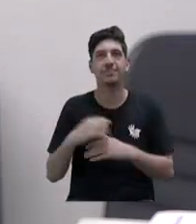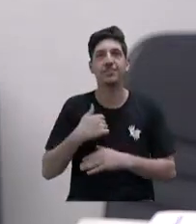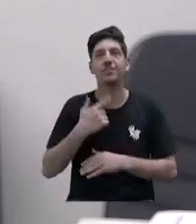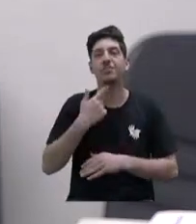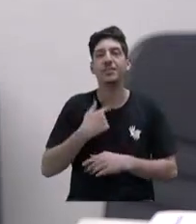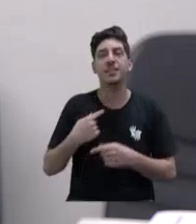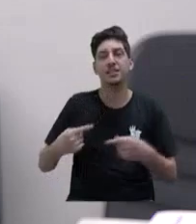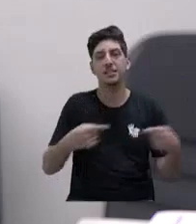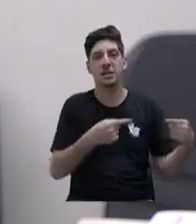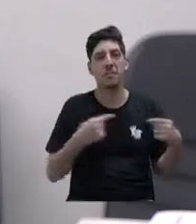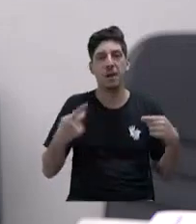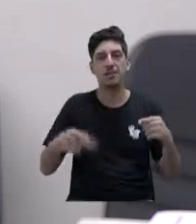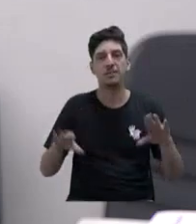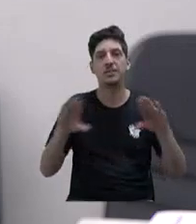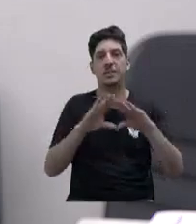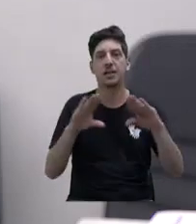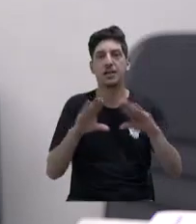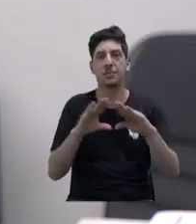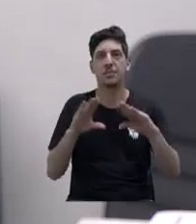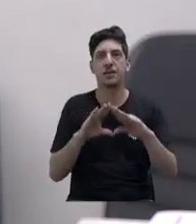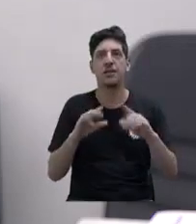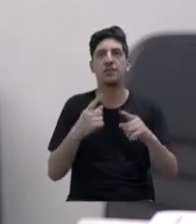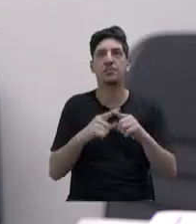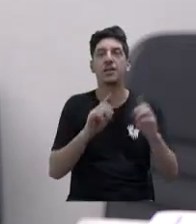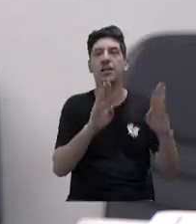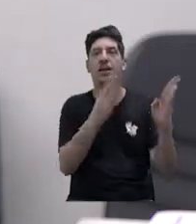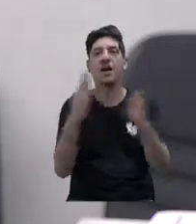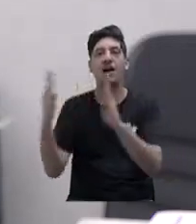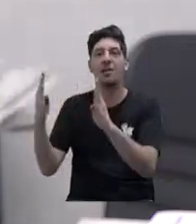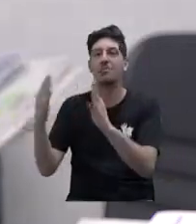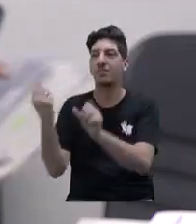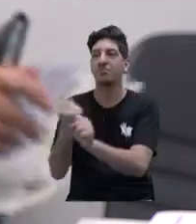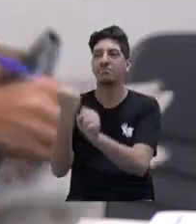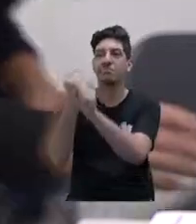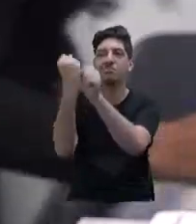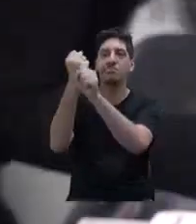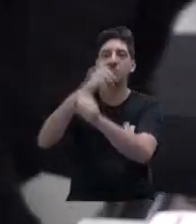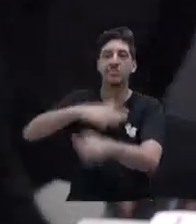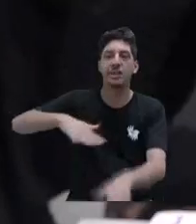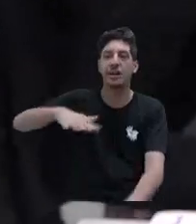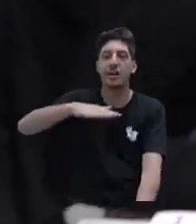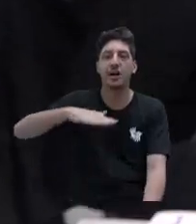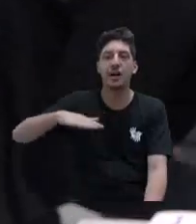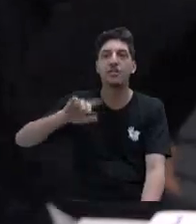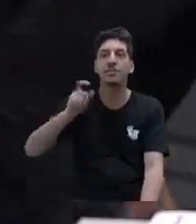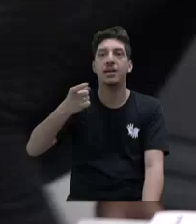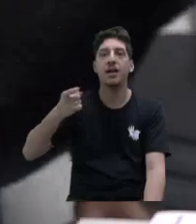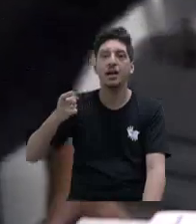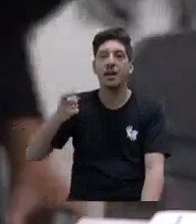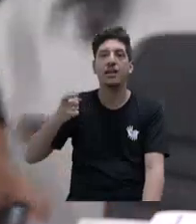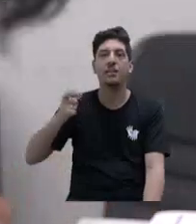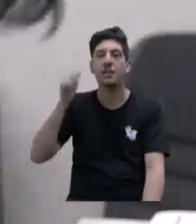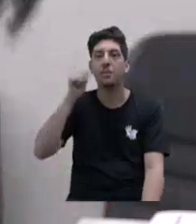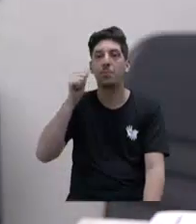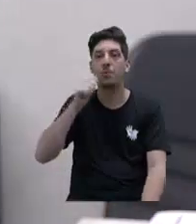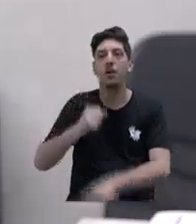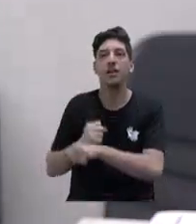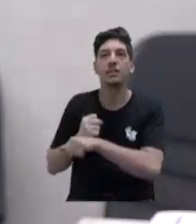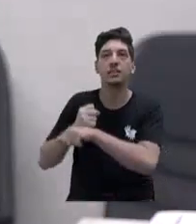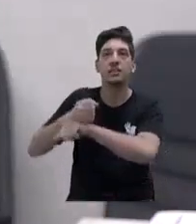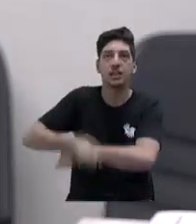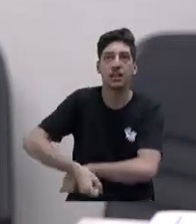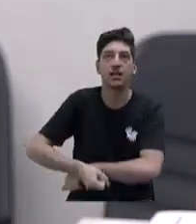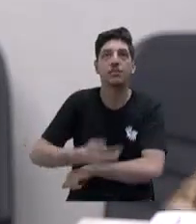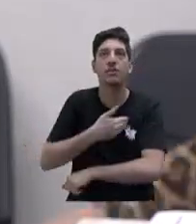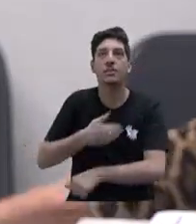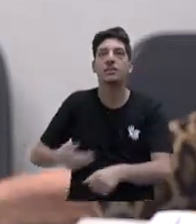ele aqui na Assembleia, foi construído em cima de uma área que era de uma ex-escravizada, né, e que o